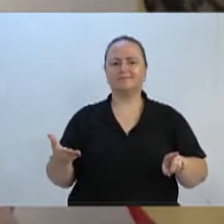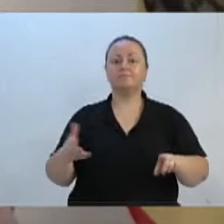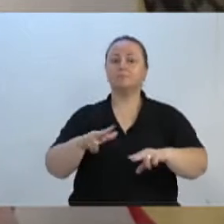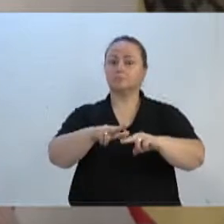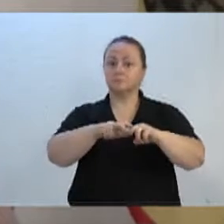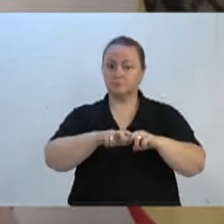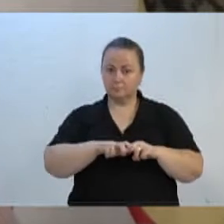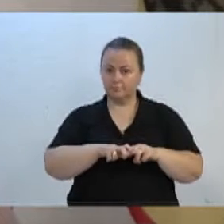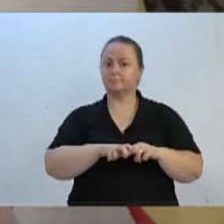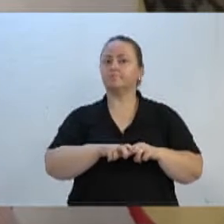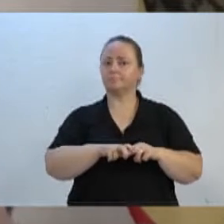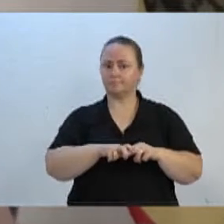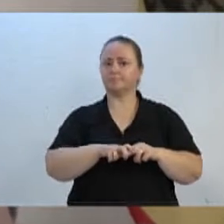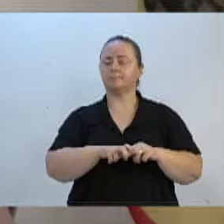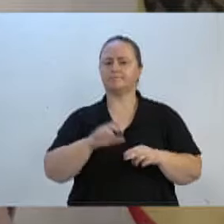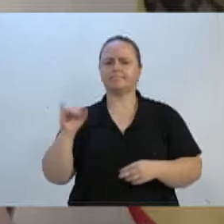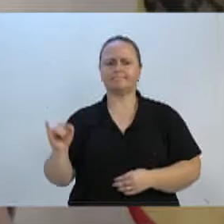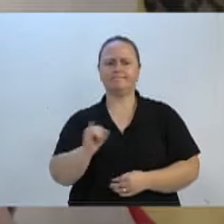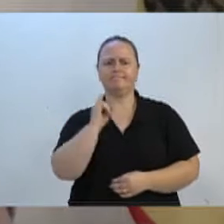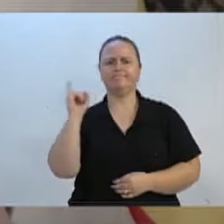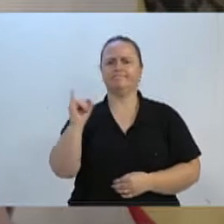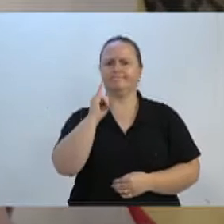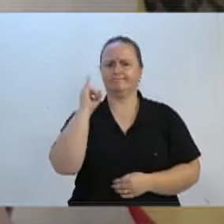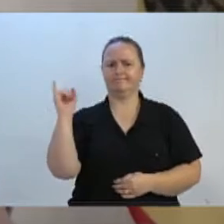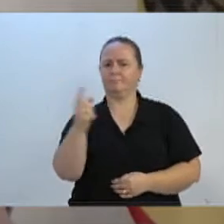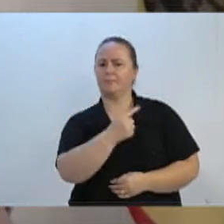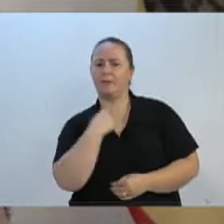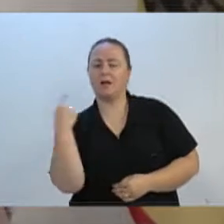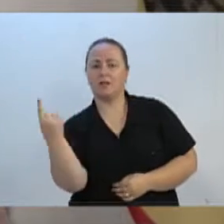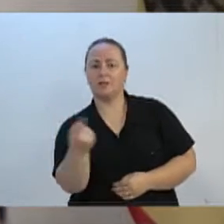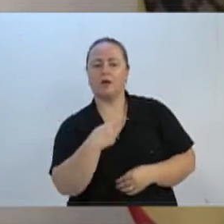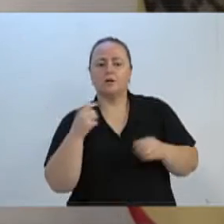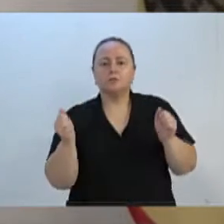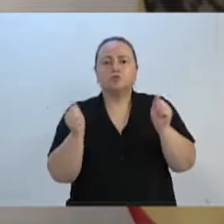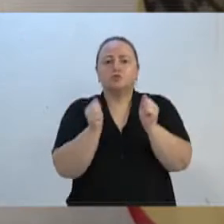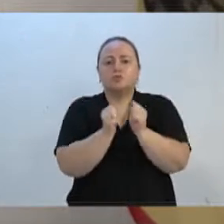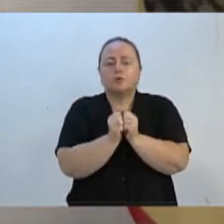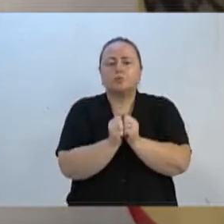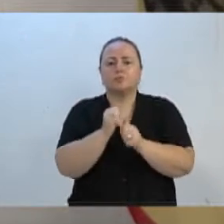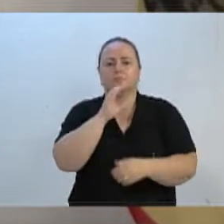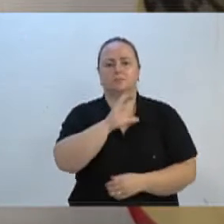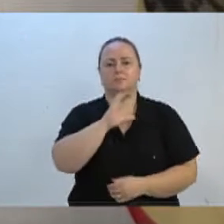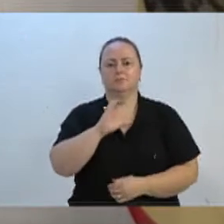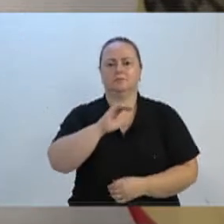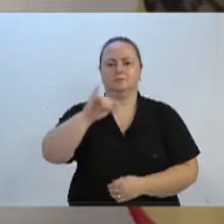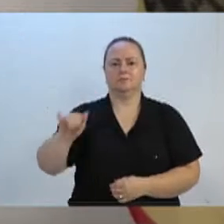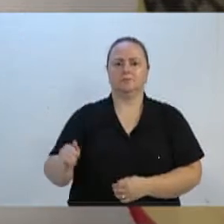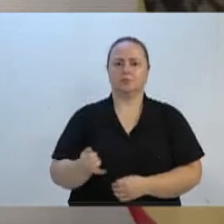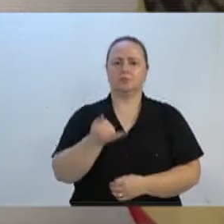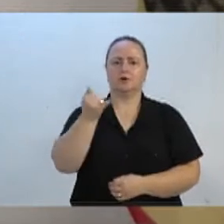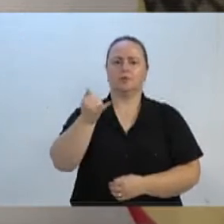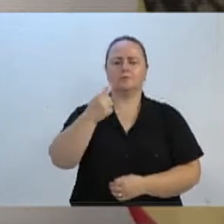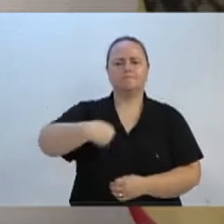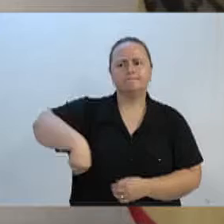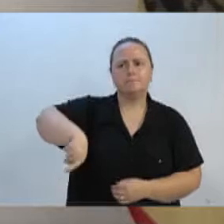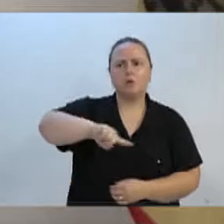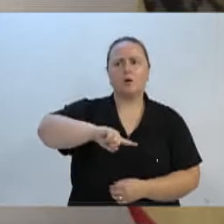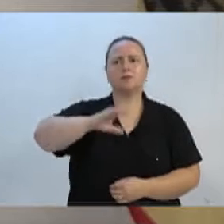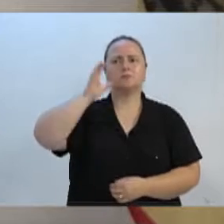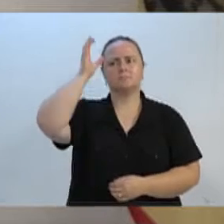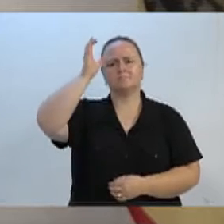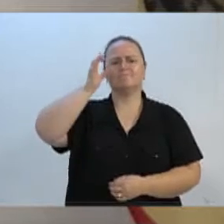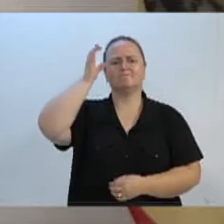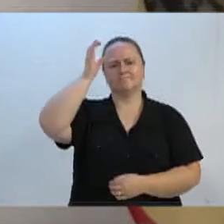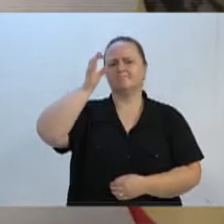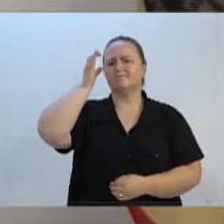importante que esta casa, através da CCJ, tome a consciência de que o